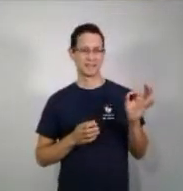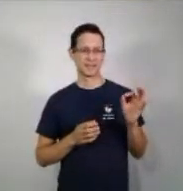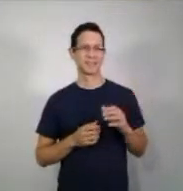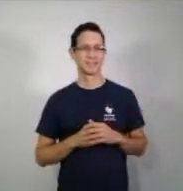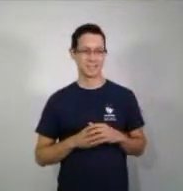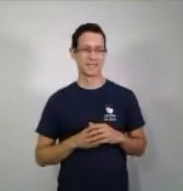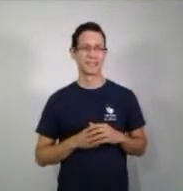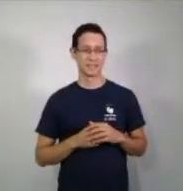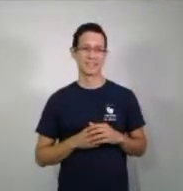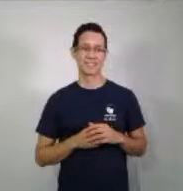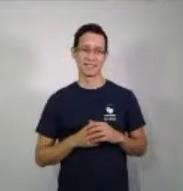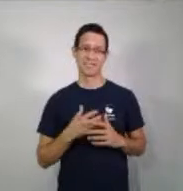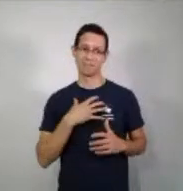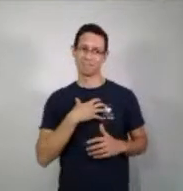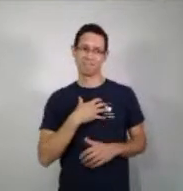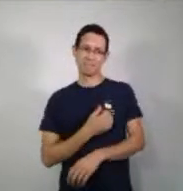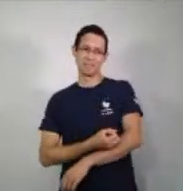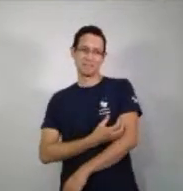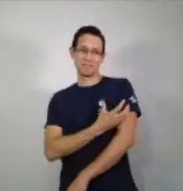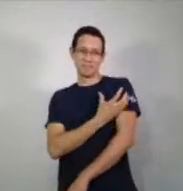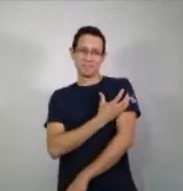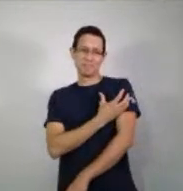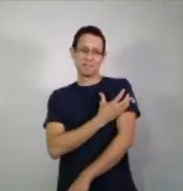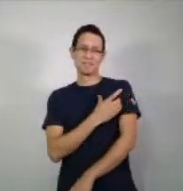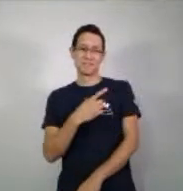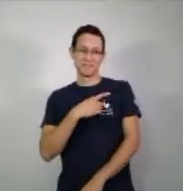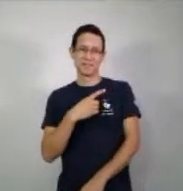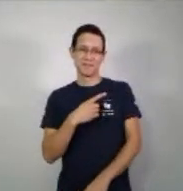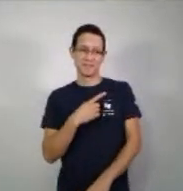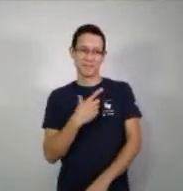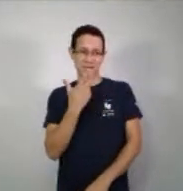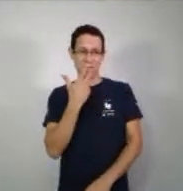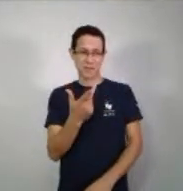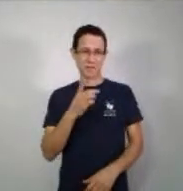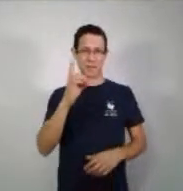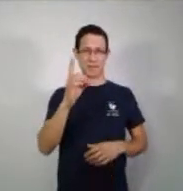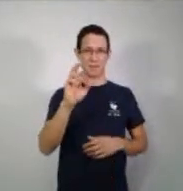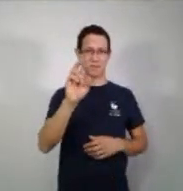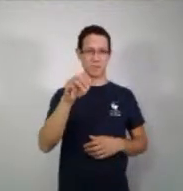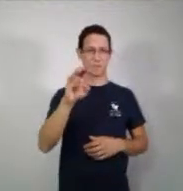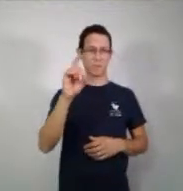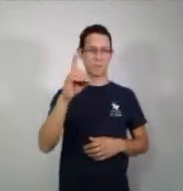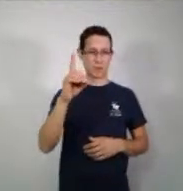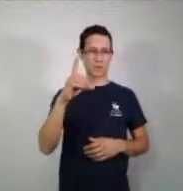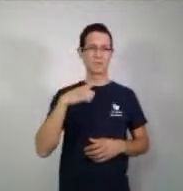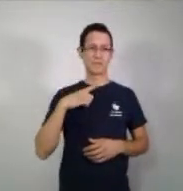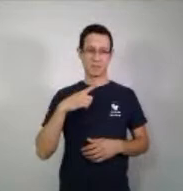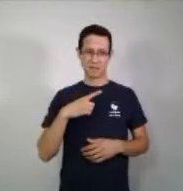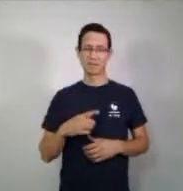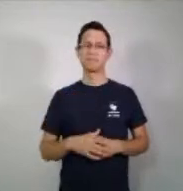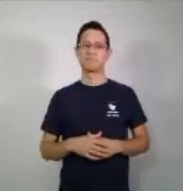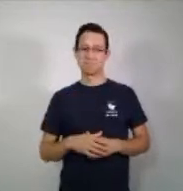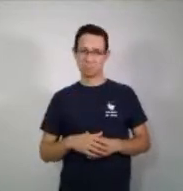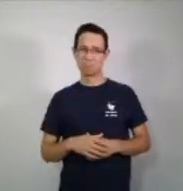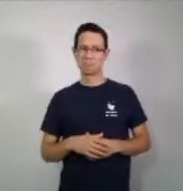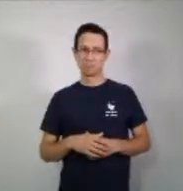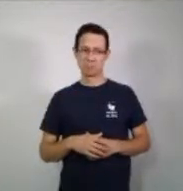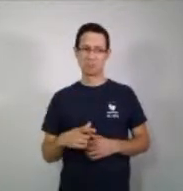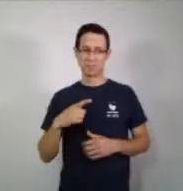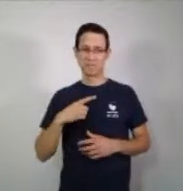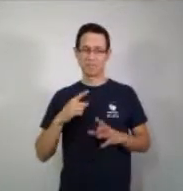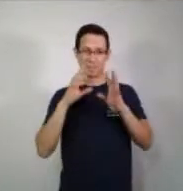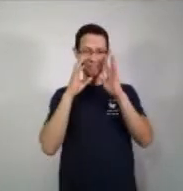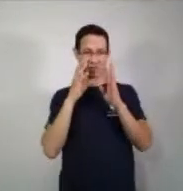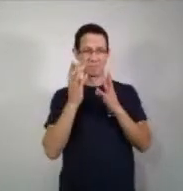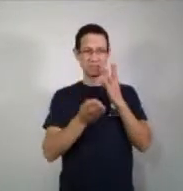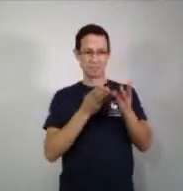fiquei totalmente emocionada com essa fala do Drummond, que se mostra realmente muito afetuoso em todos os momentos que ele é